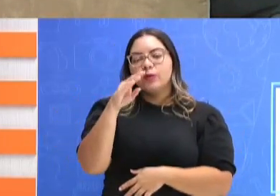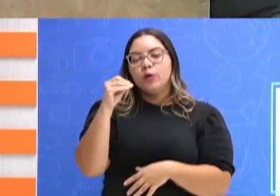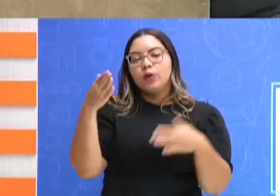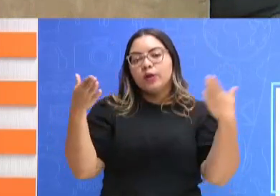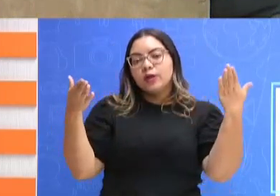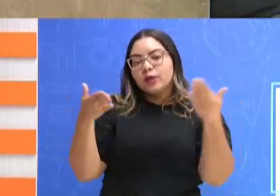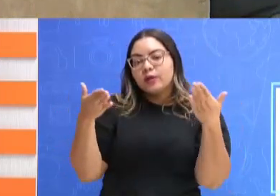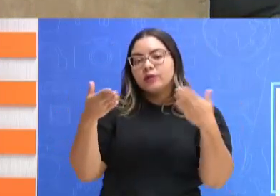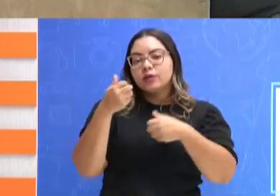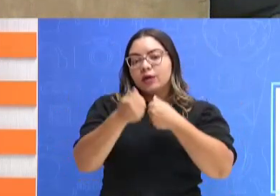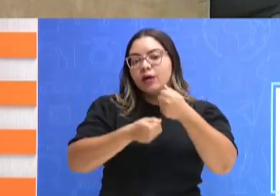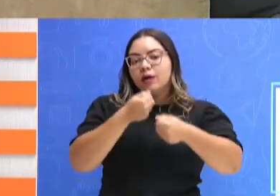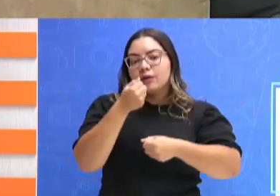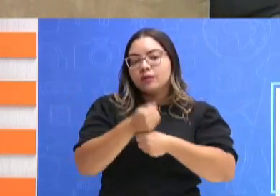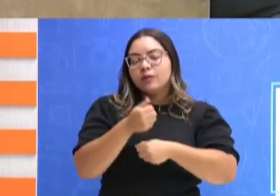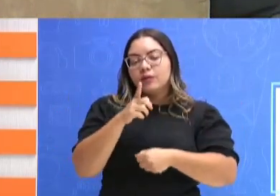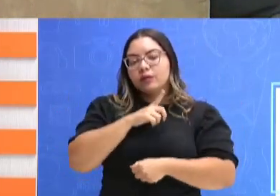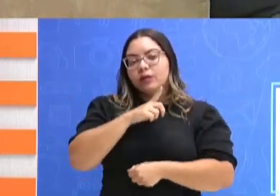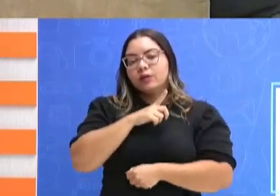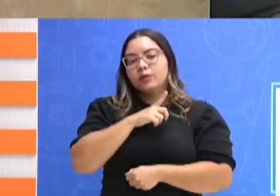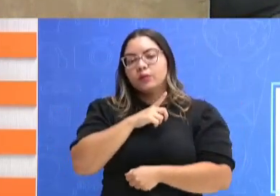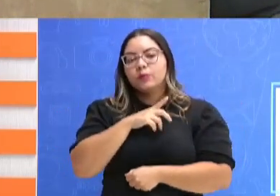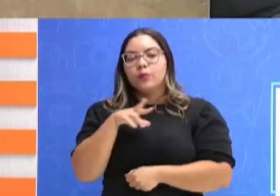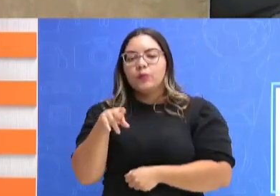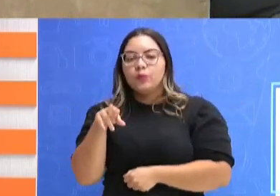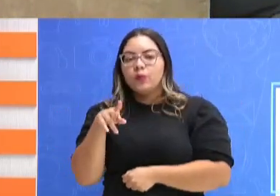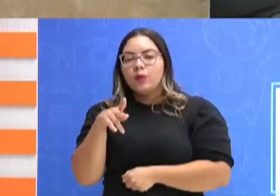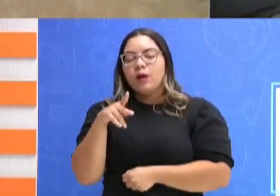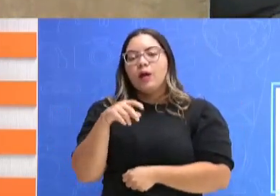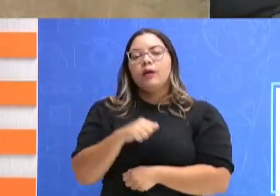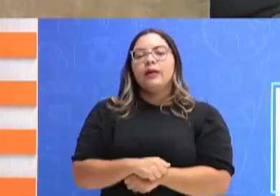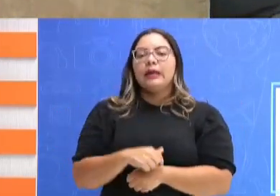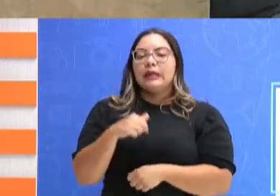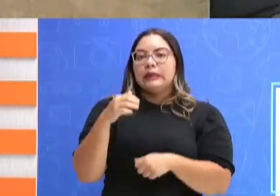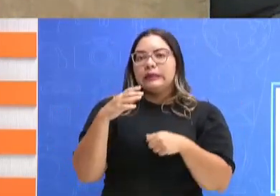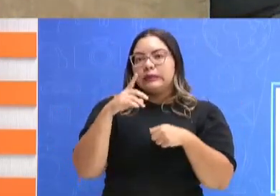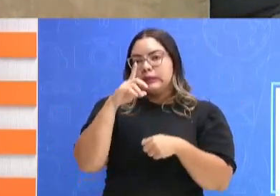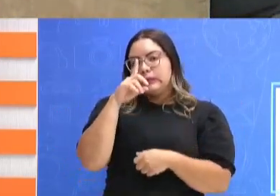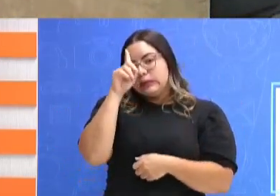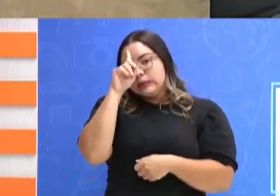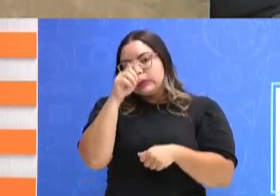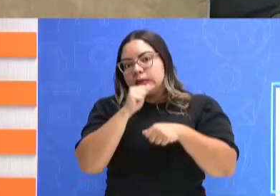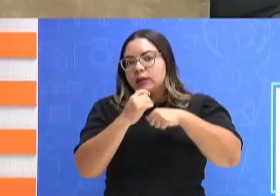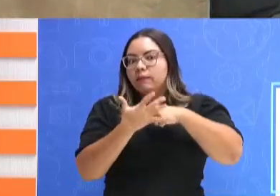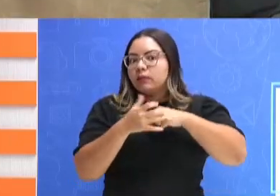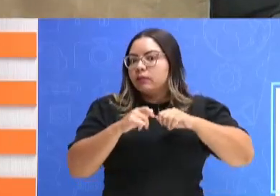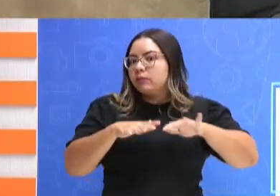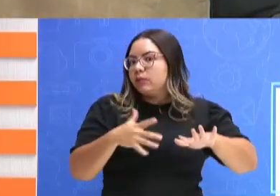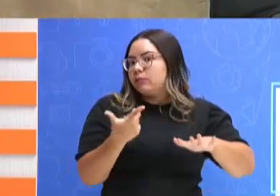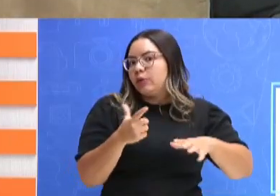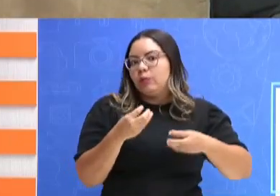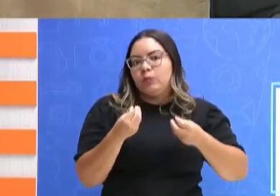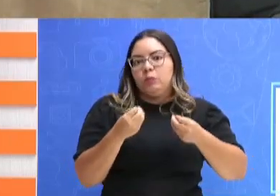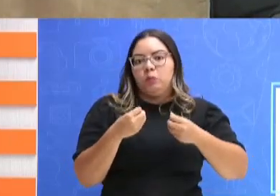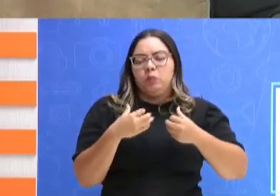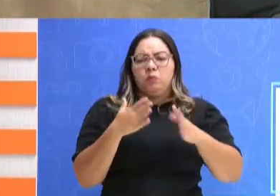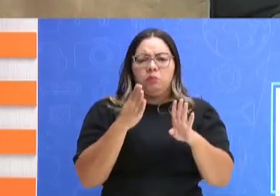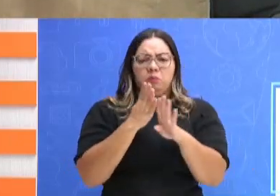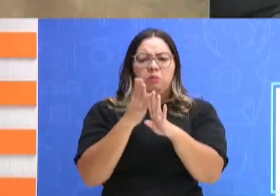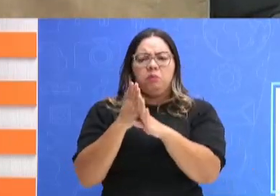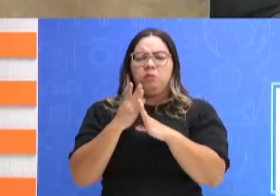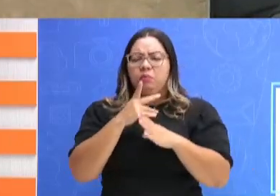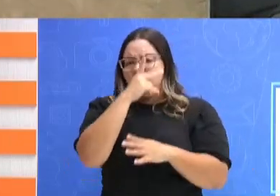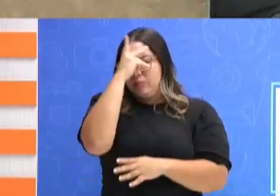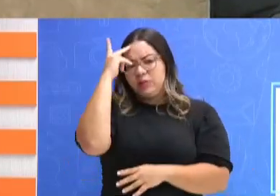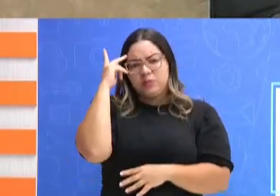né? Conte pra gente aí, prefeito, como é que vai se dar nesse momento de pandemia? Não dá para fazer aquela aglomeração, aquele monte de gente na praça, né? Infelizmente.